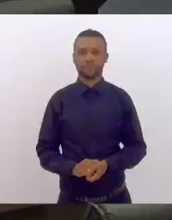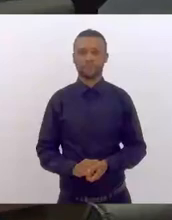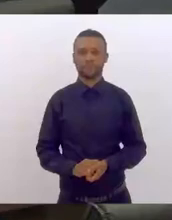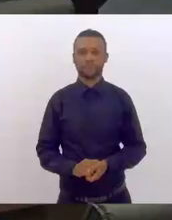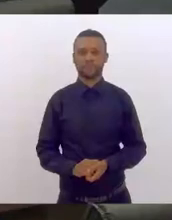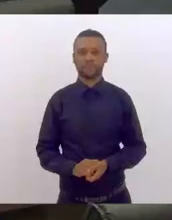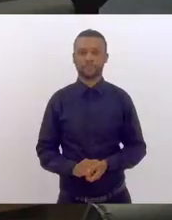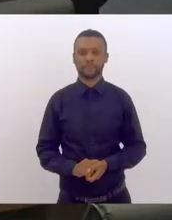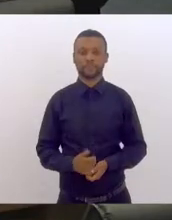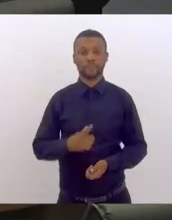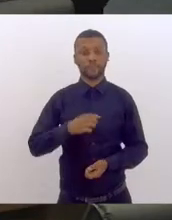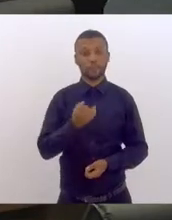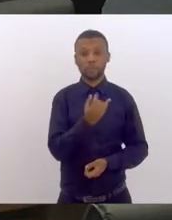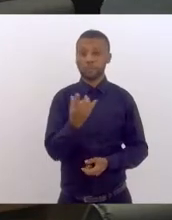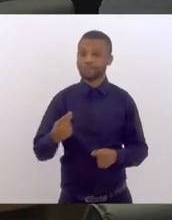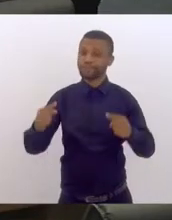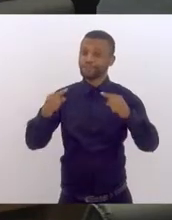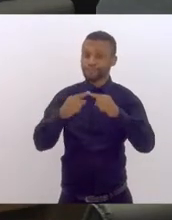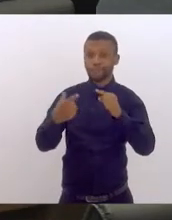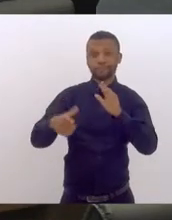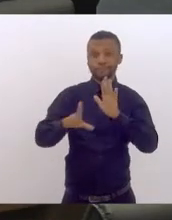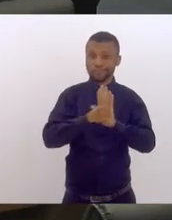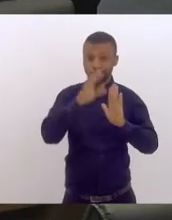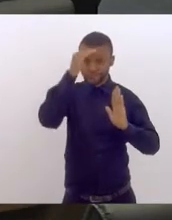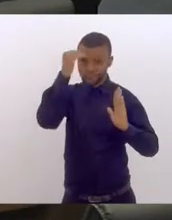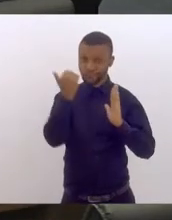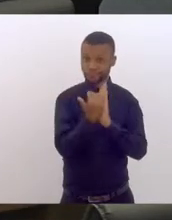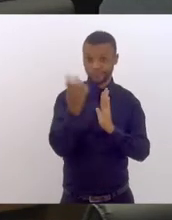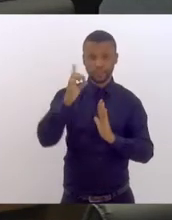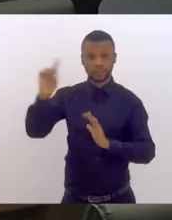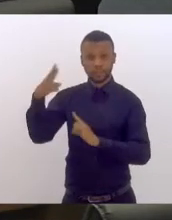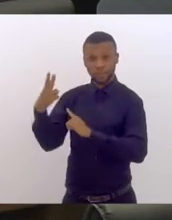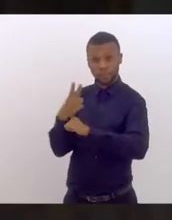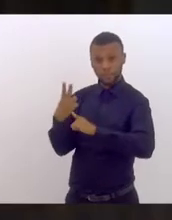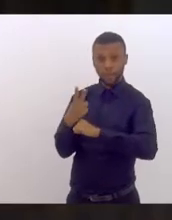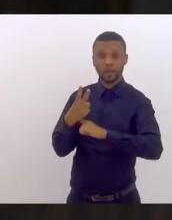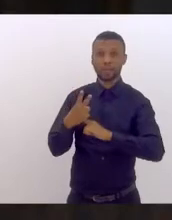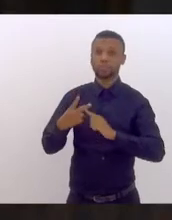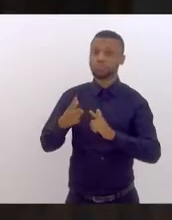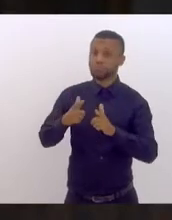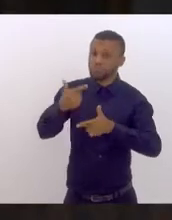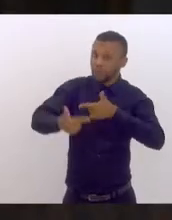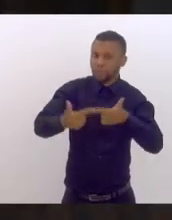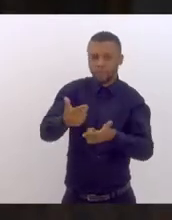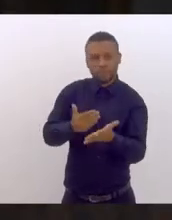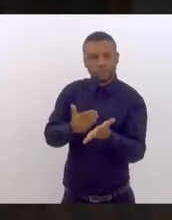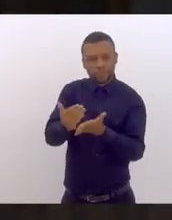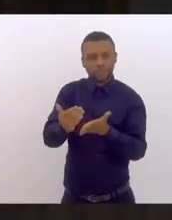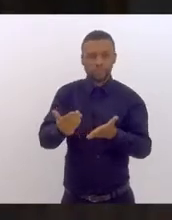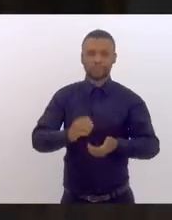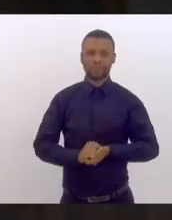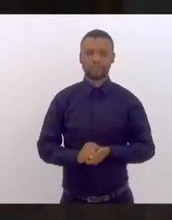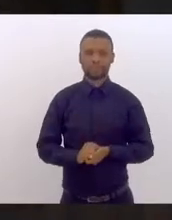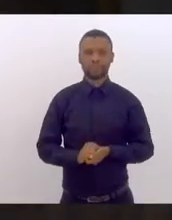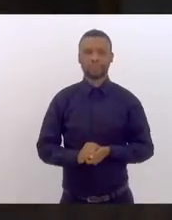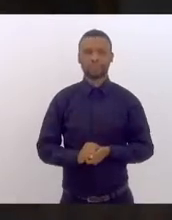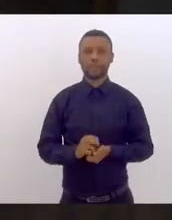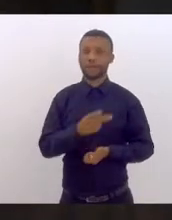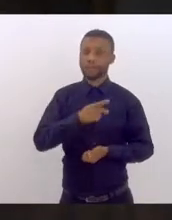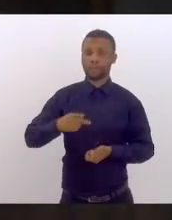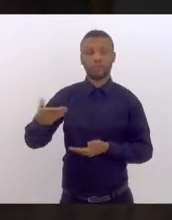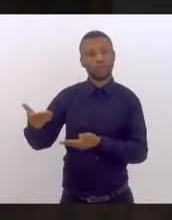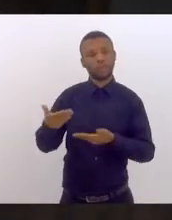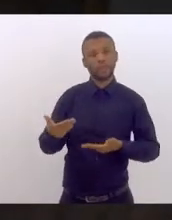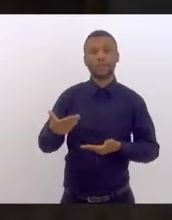em havendo número legal e sob a proteção de Deus iniciamos nosso trabalho está aberto a sessão a presidência convida